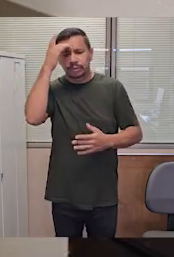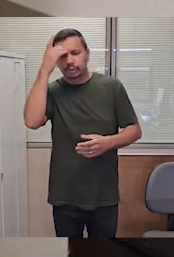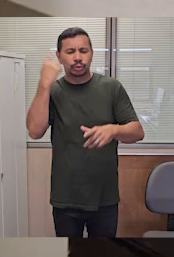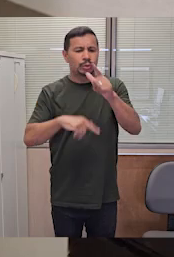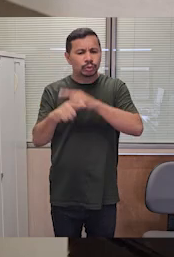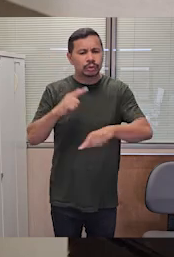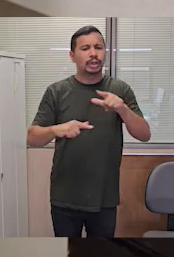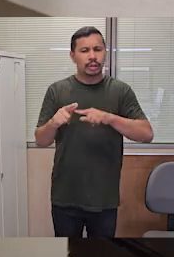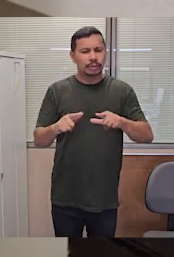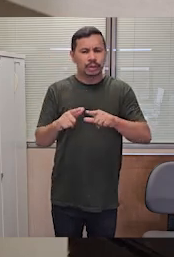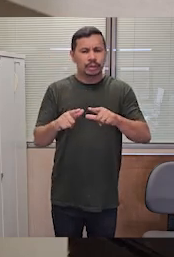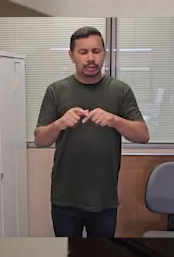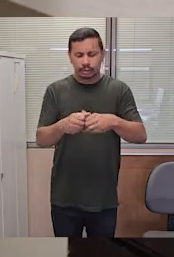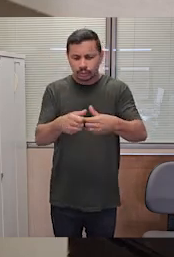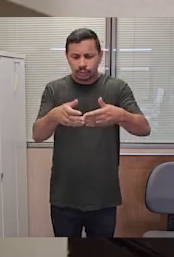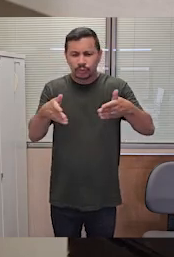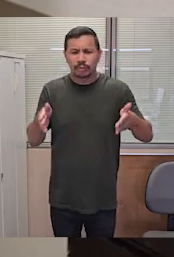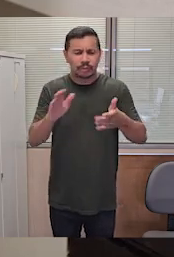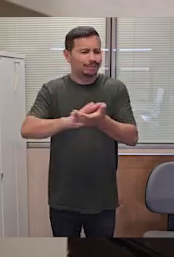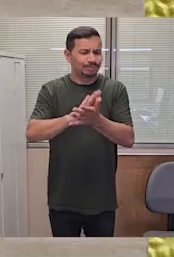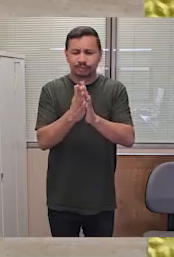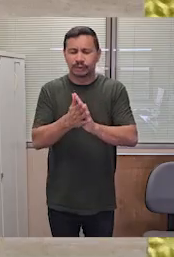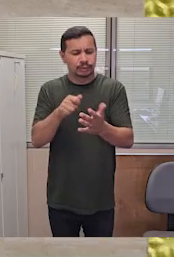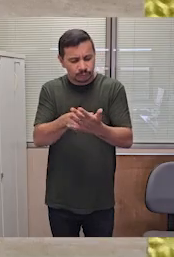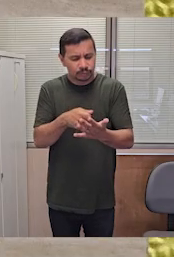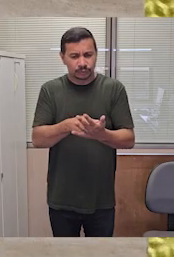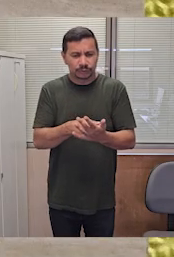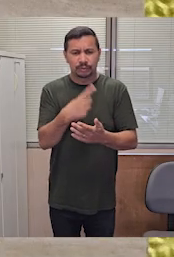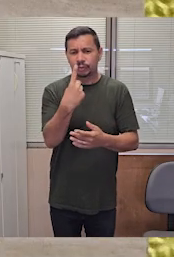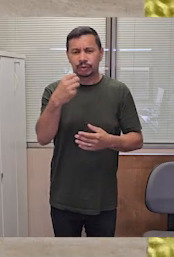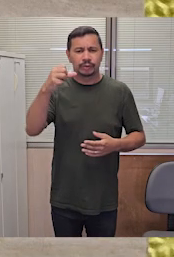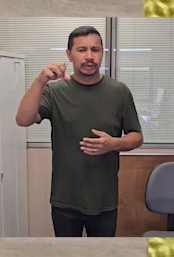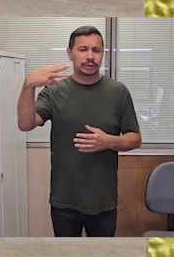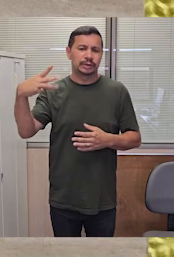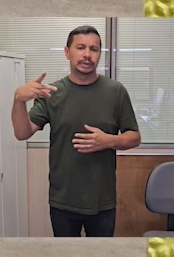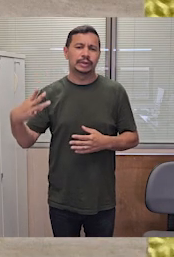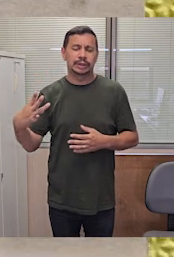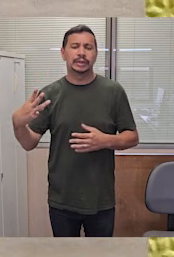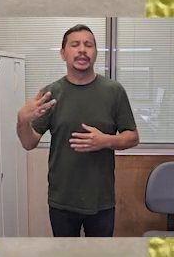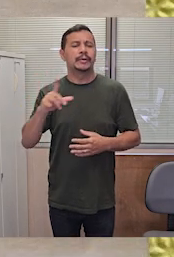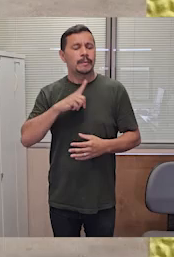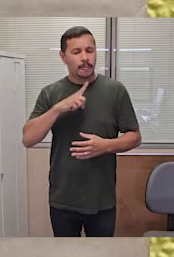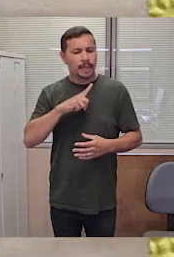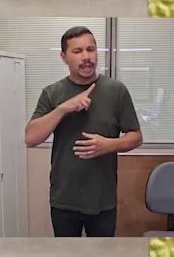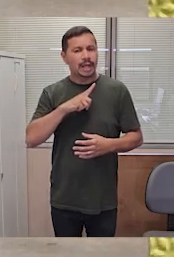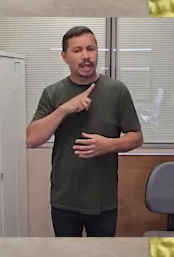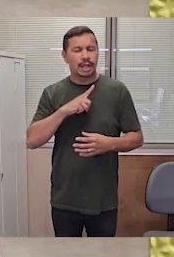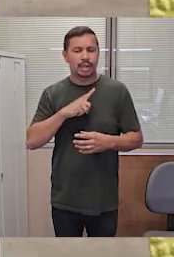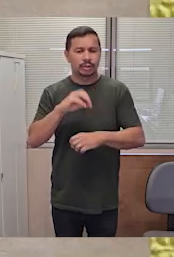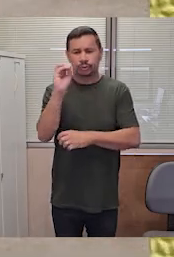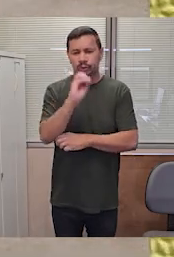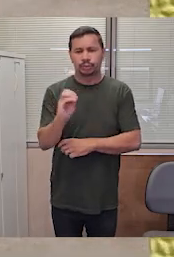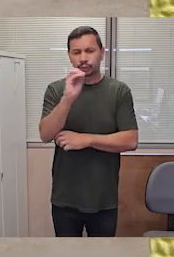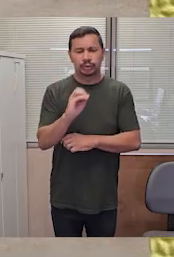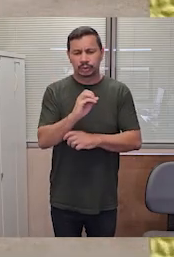interesses dos trabalhadores, ele não abria mão disso. Em 1983, recebeu o título de cidadão